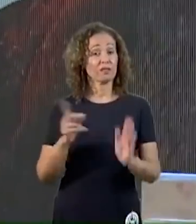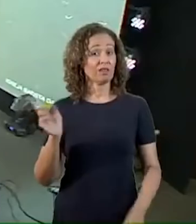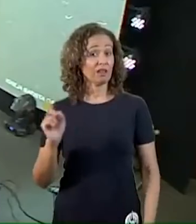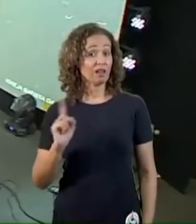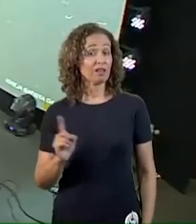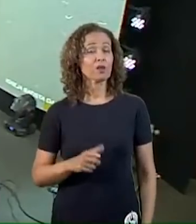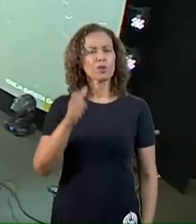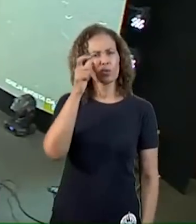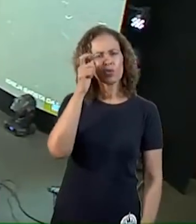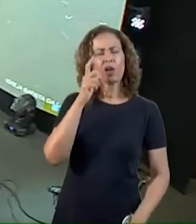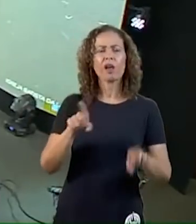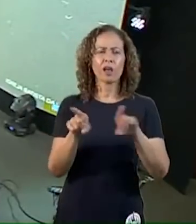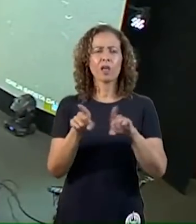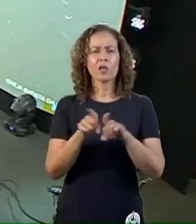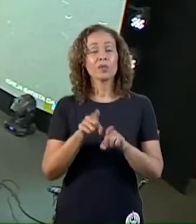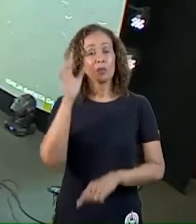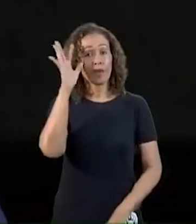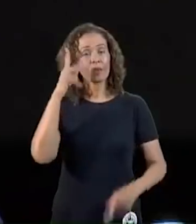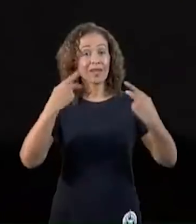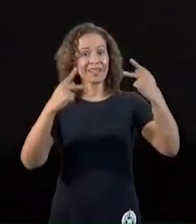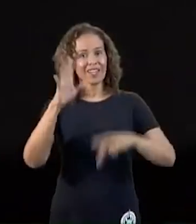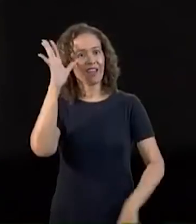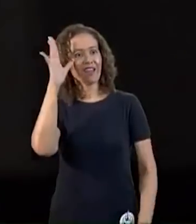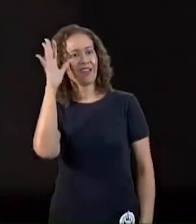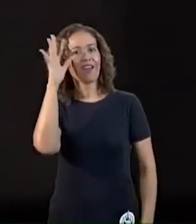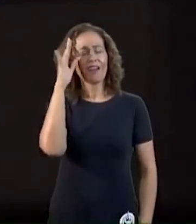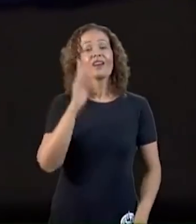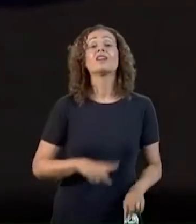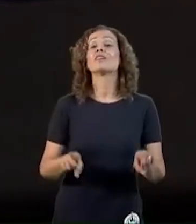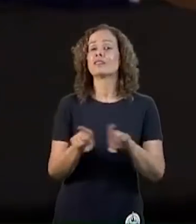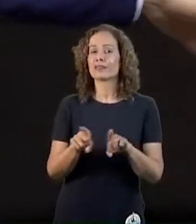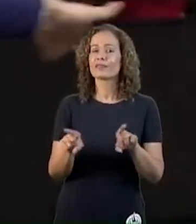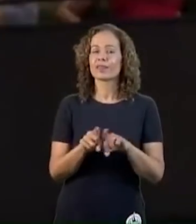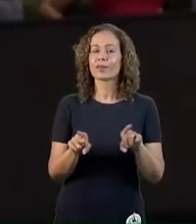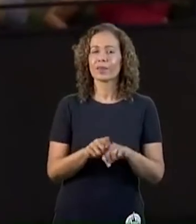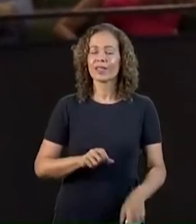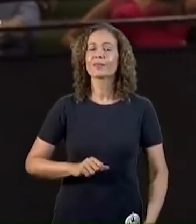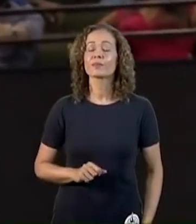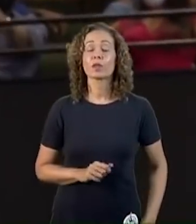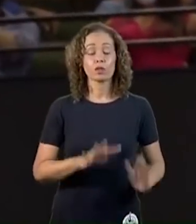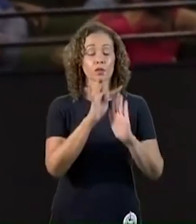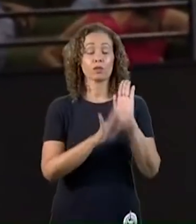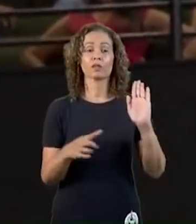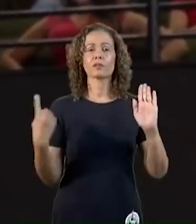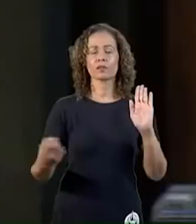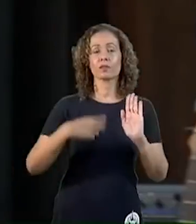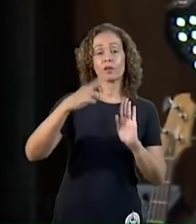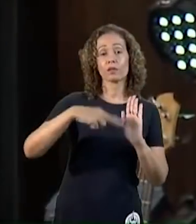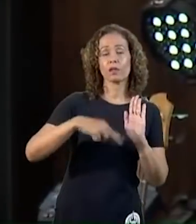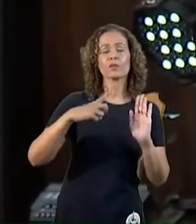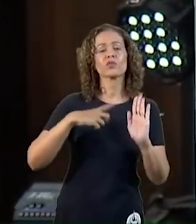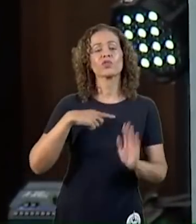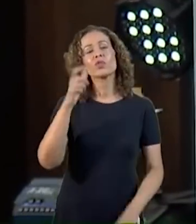sermão. Fala comigo, demônio ouve sermão. Demônio ouve sermão. Tanto é que no texto que nós acabamos de ler, tinha um